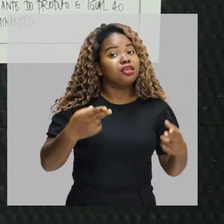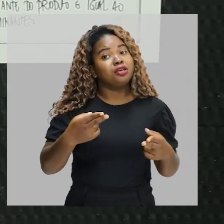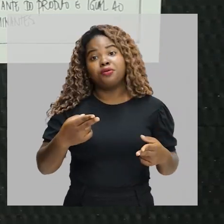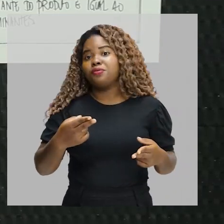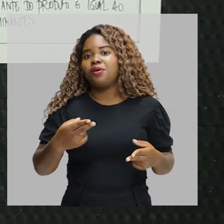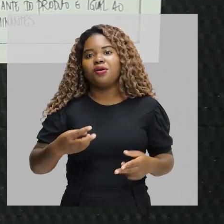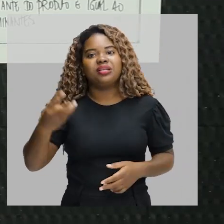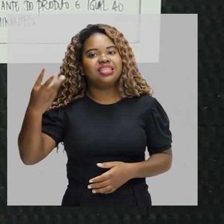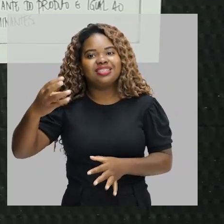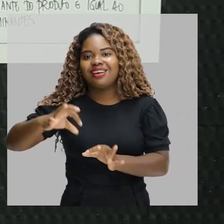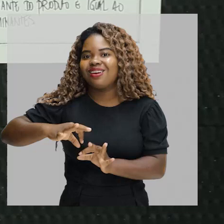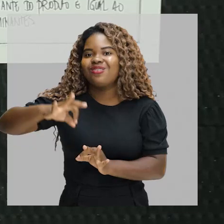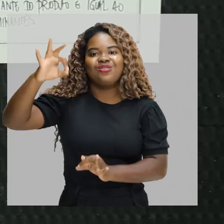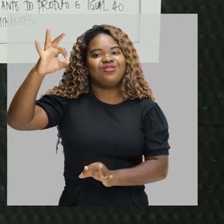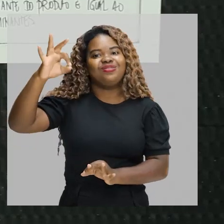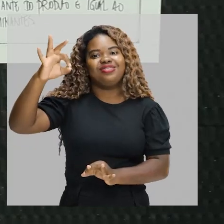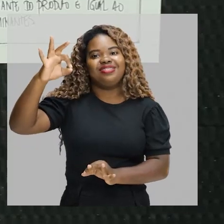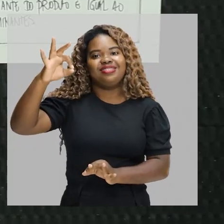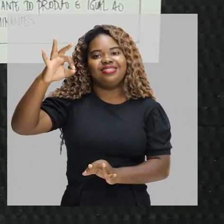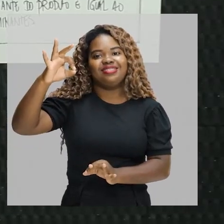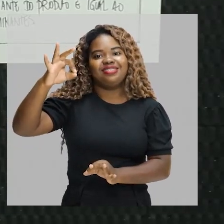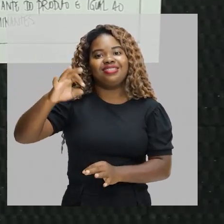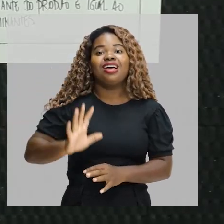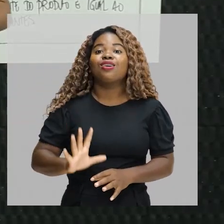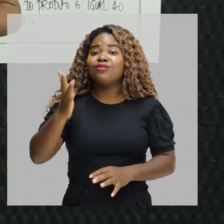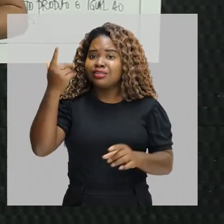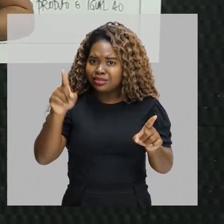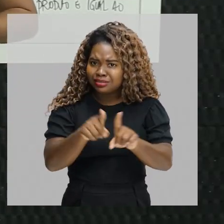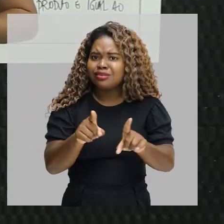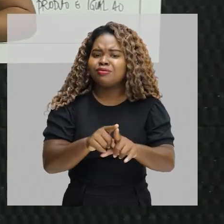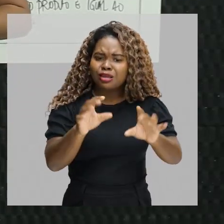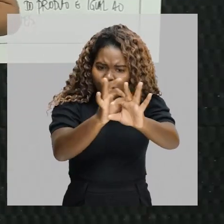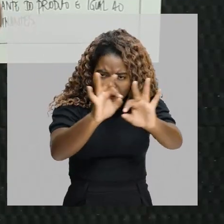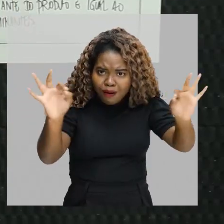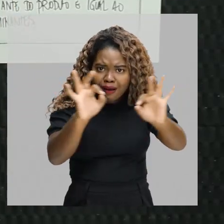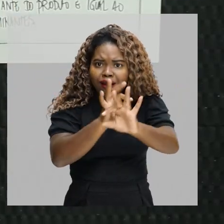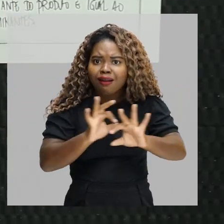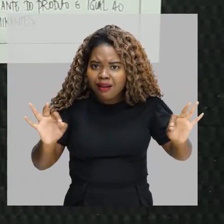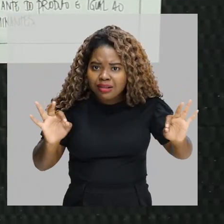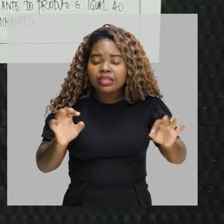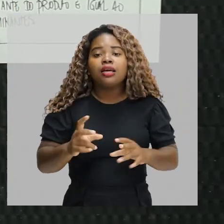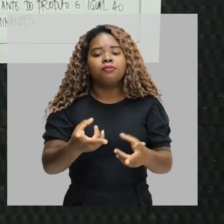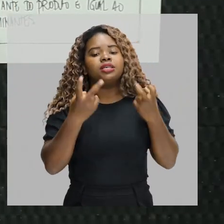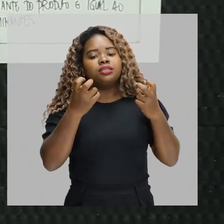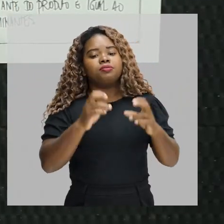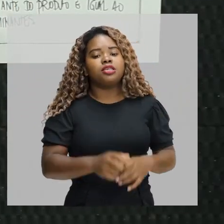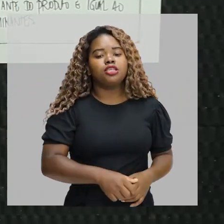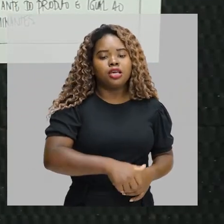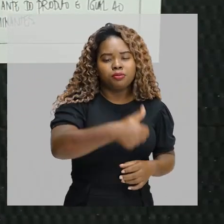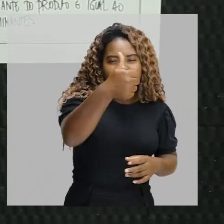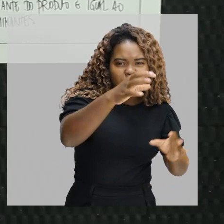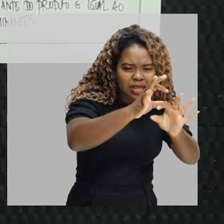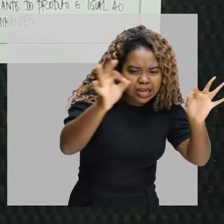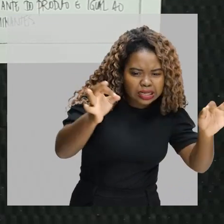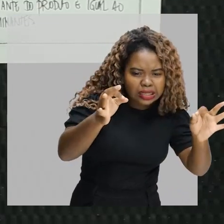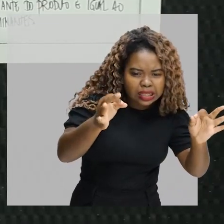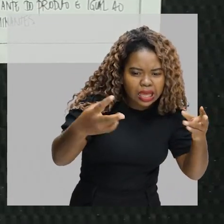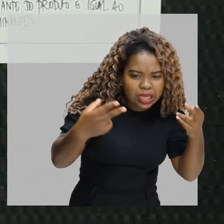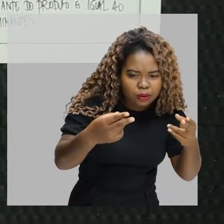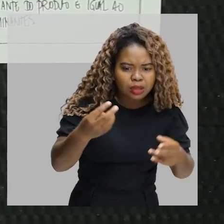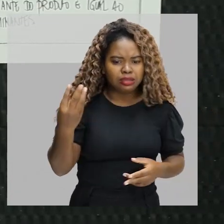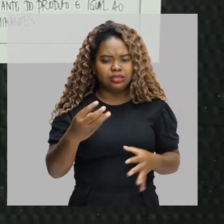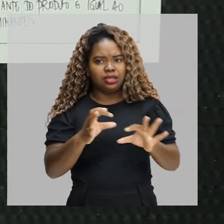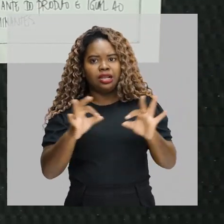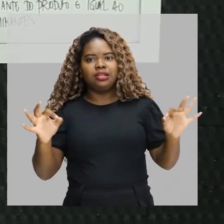coluna 3. Tá? Isso pode acontecer também com linha. Se você perceber que uma linha é igual a outra, então não é necessário